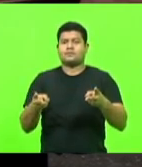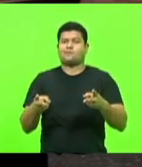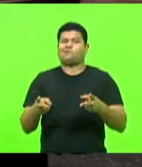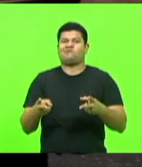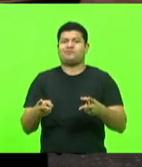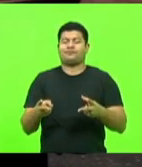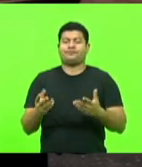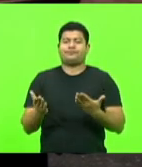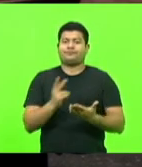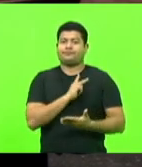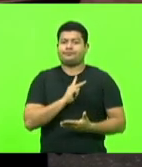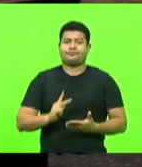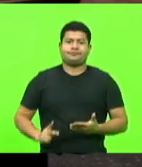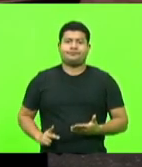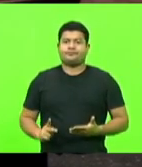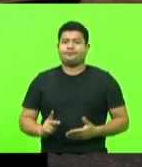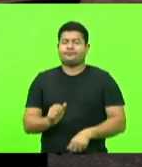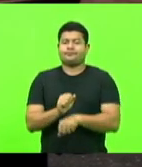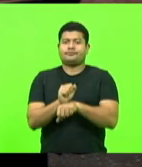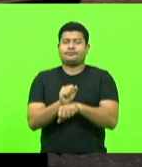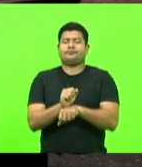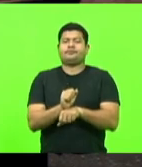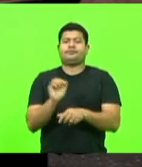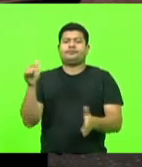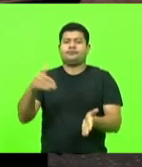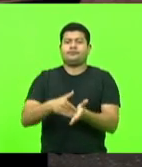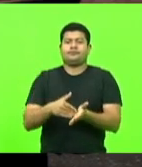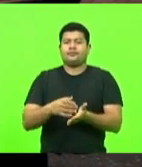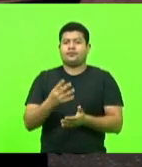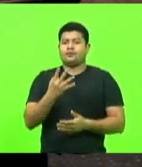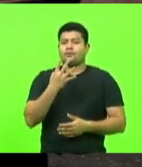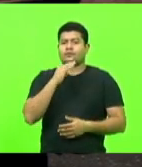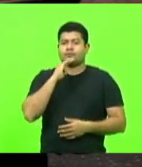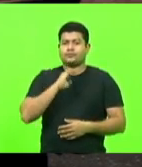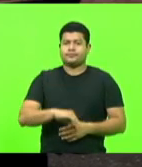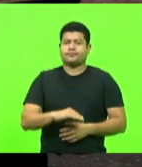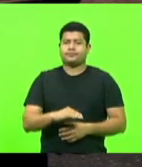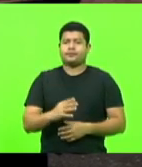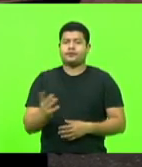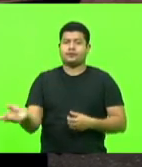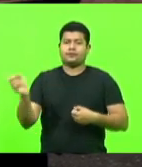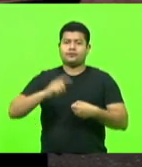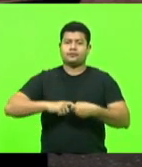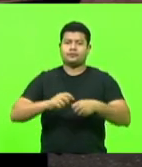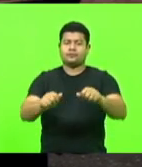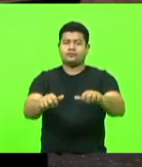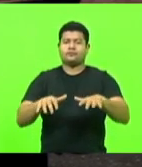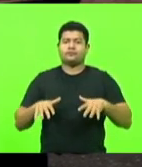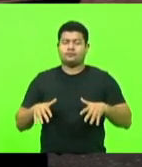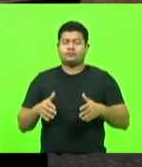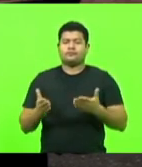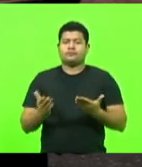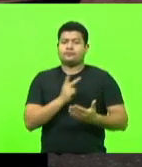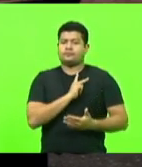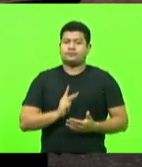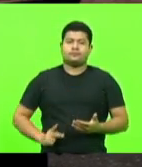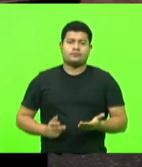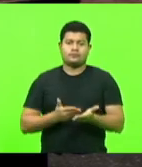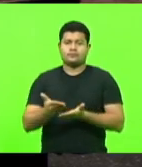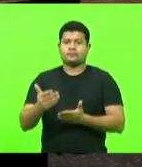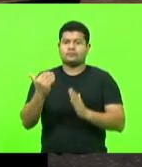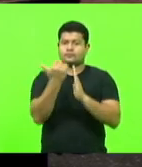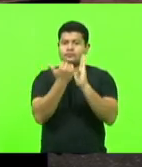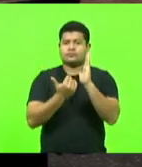O senhor presidente suspendeu a sessão até as 16 horas. Reaberta a sessão. O senhor presidente adentrou no próximo